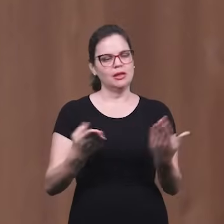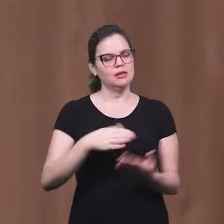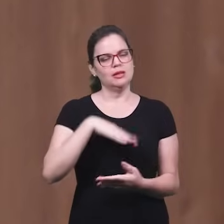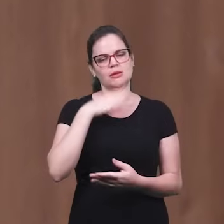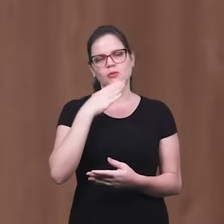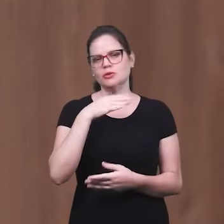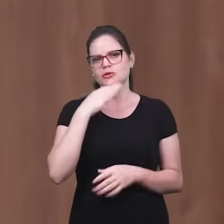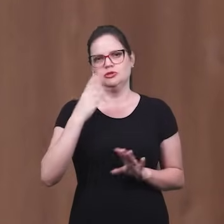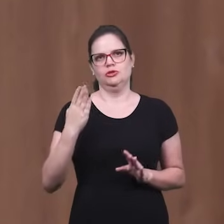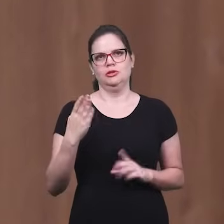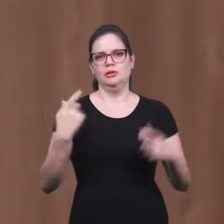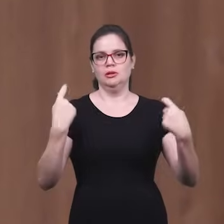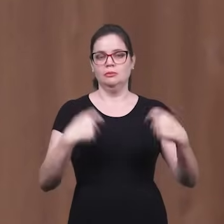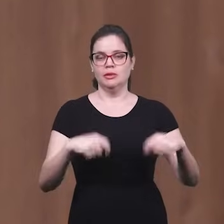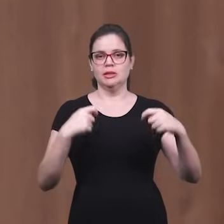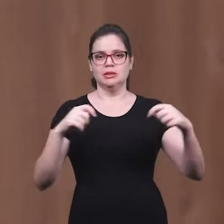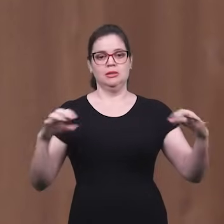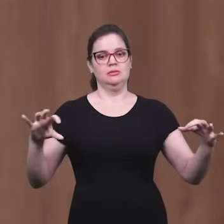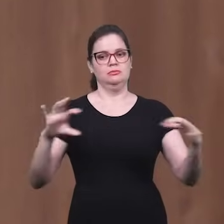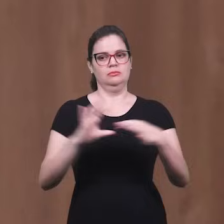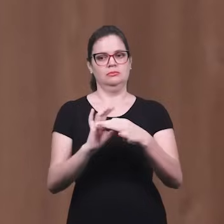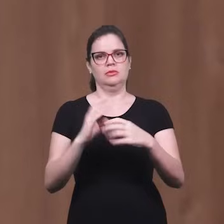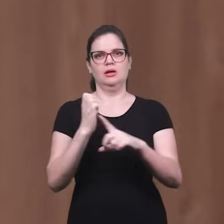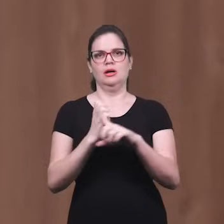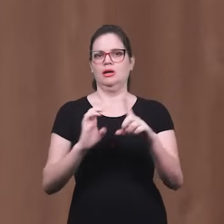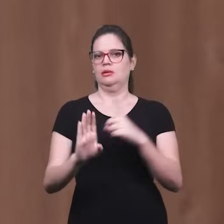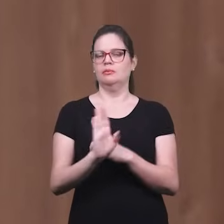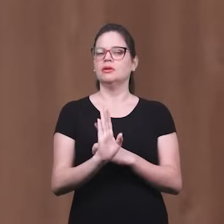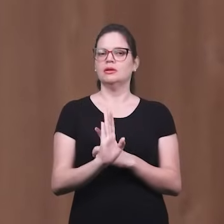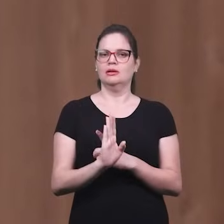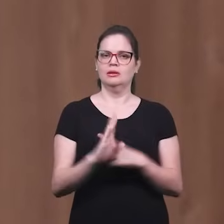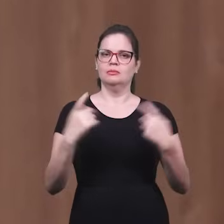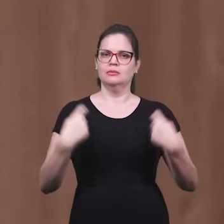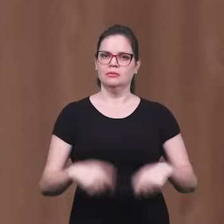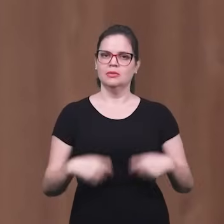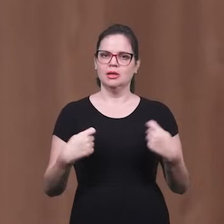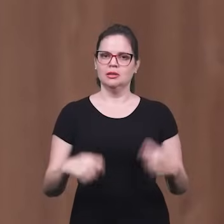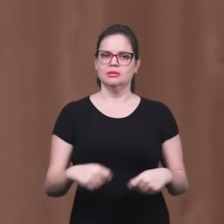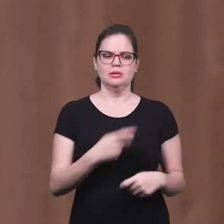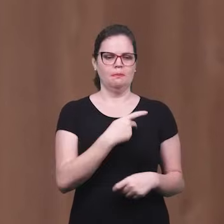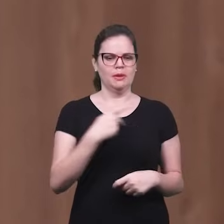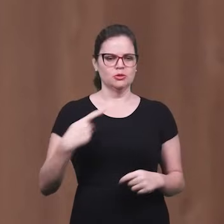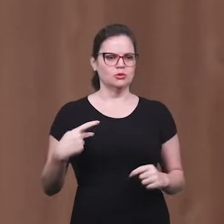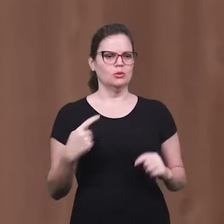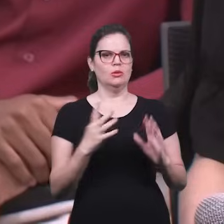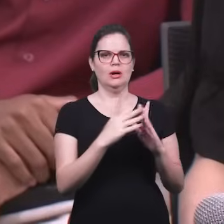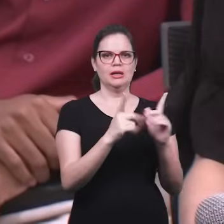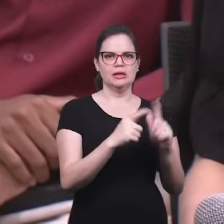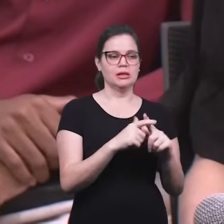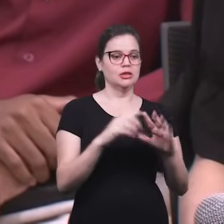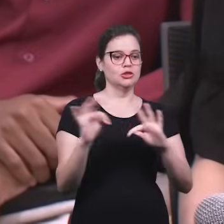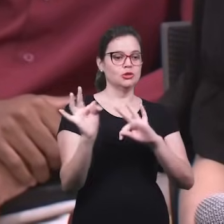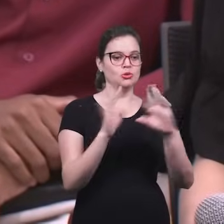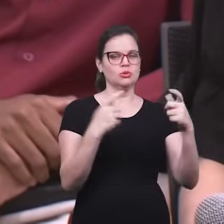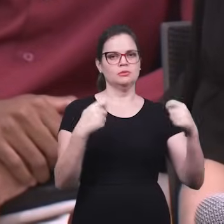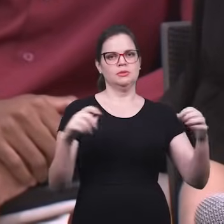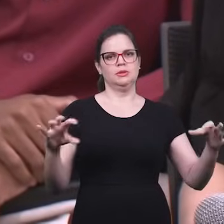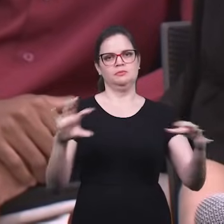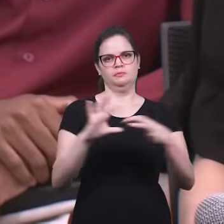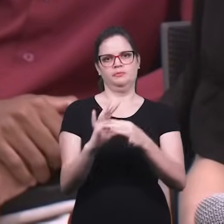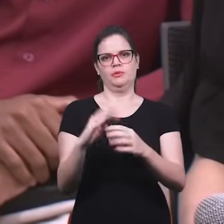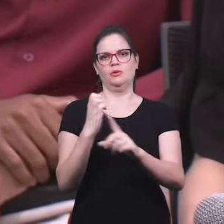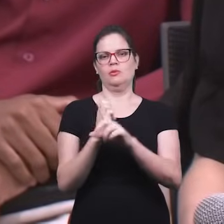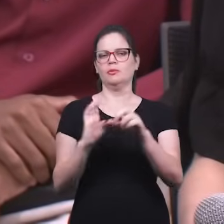também, que não esteja unido, que não esteja ligado à escola bíblica. Então, a